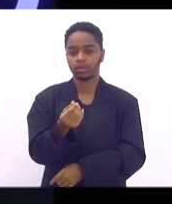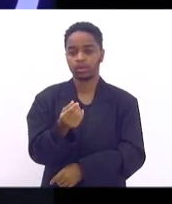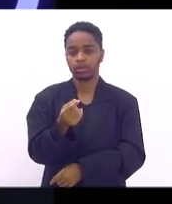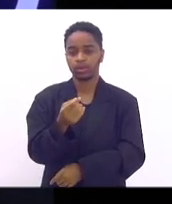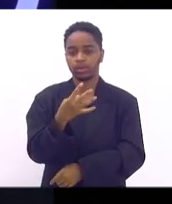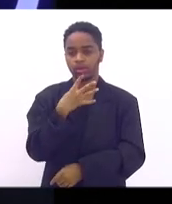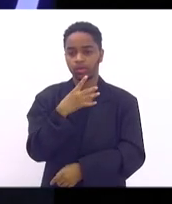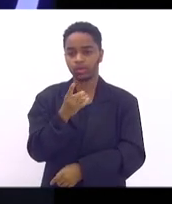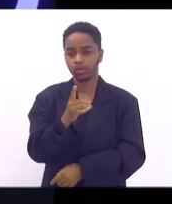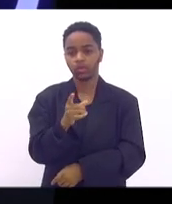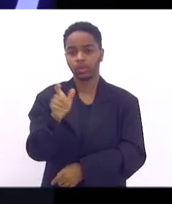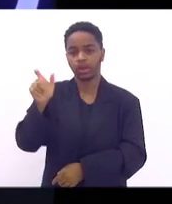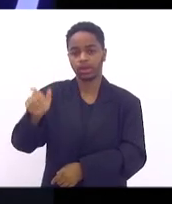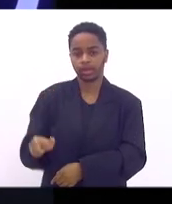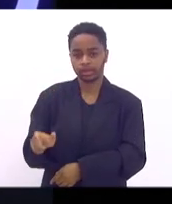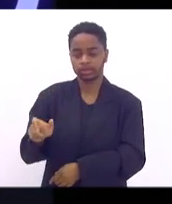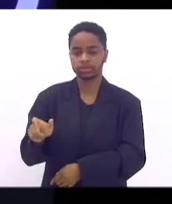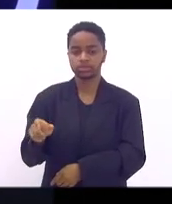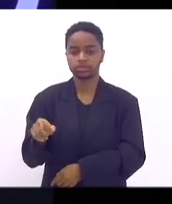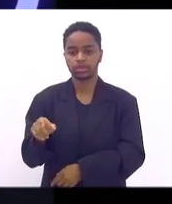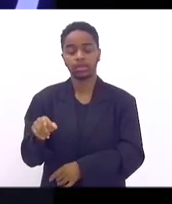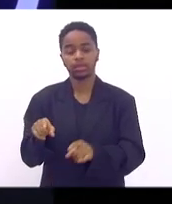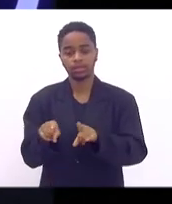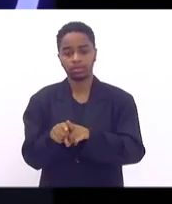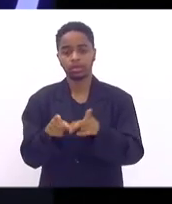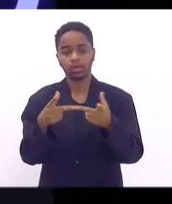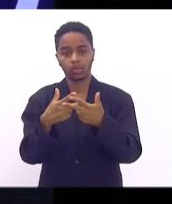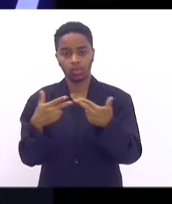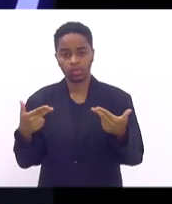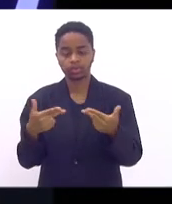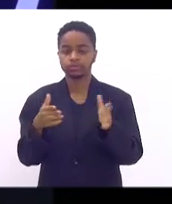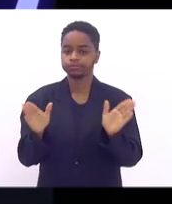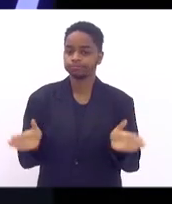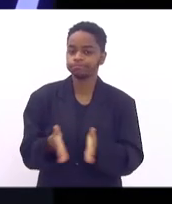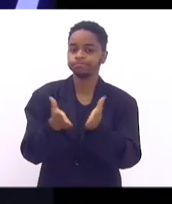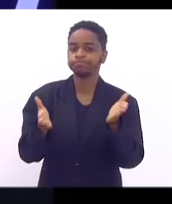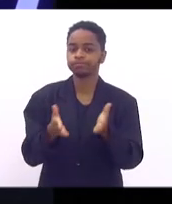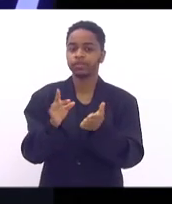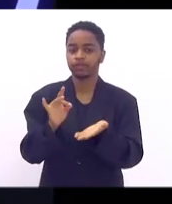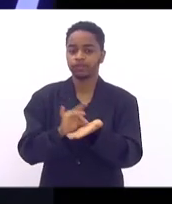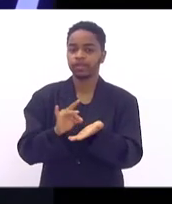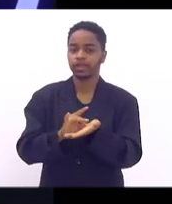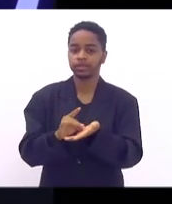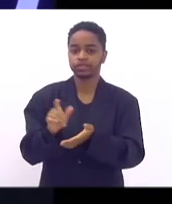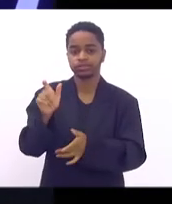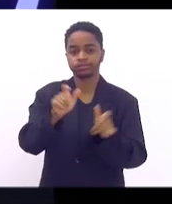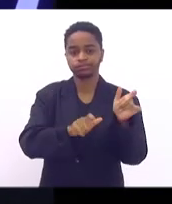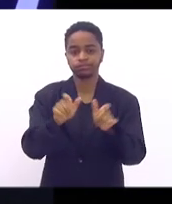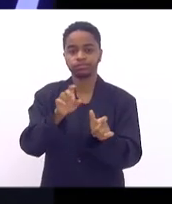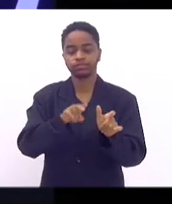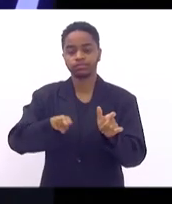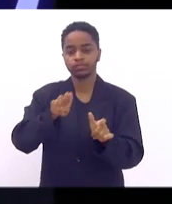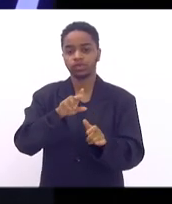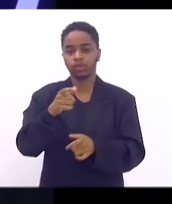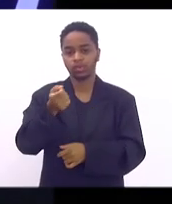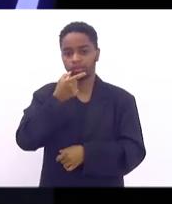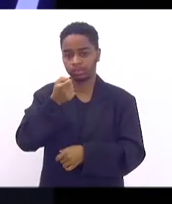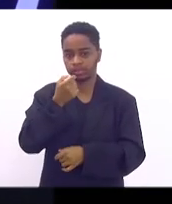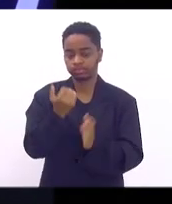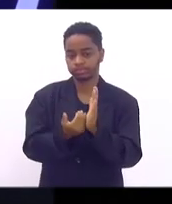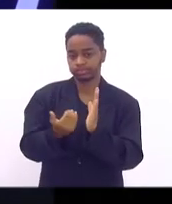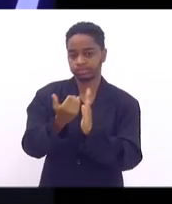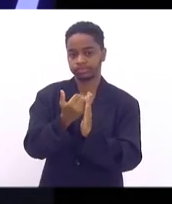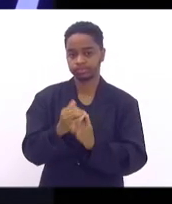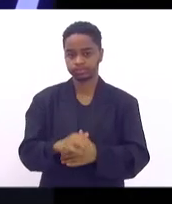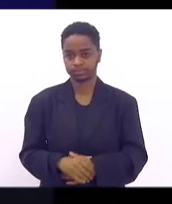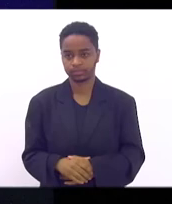do agente, do agressor, são fatores que contribuem muito para a automedicação ou a medicalização excessiva.